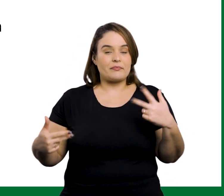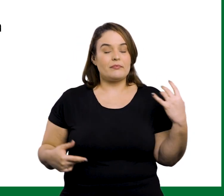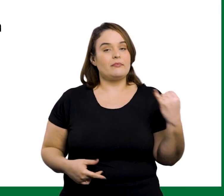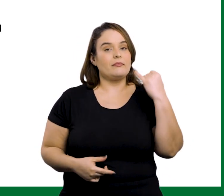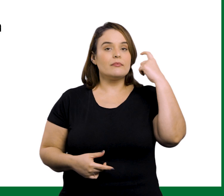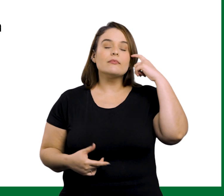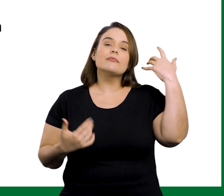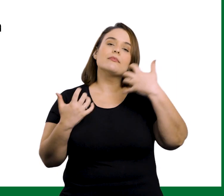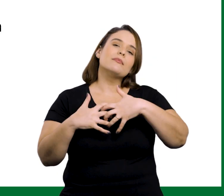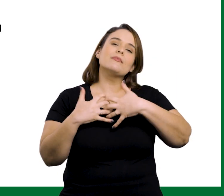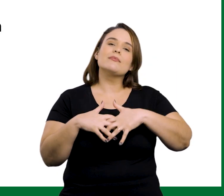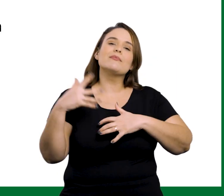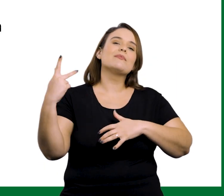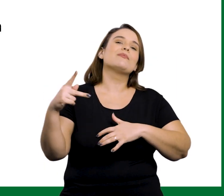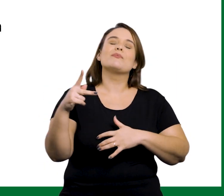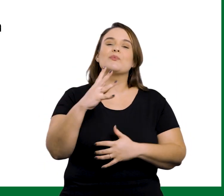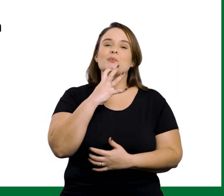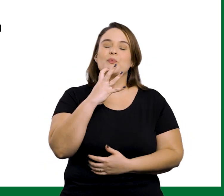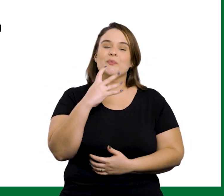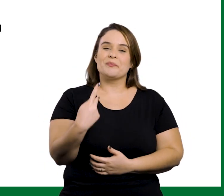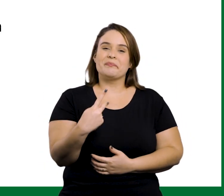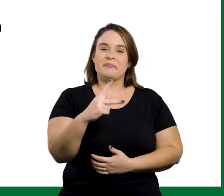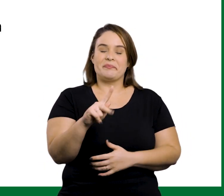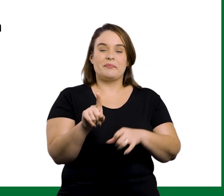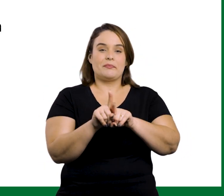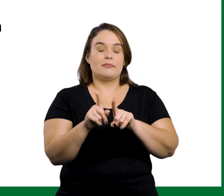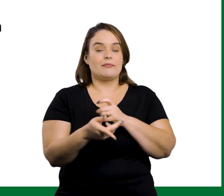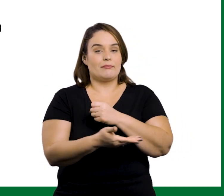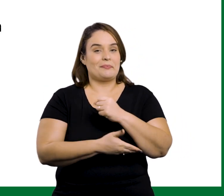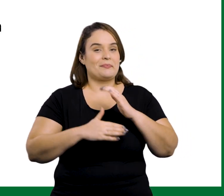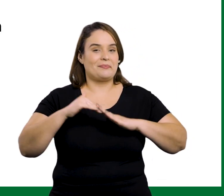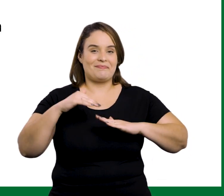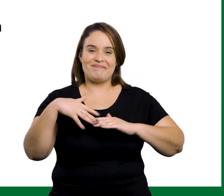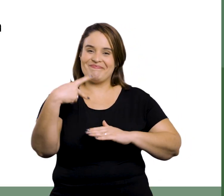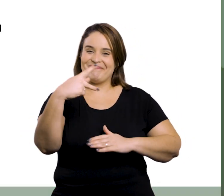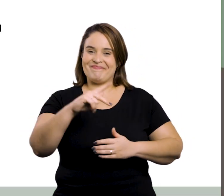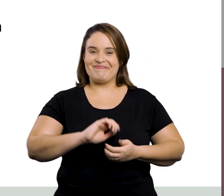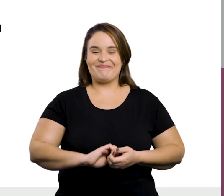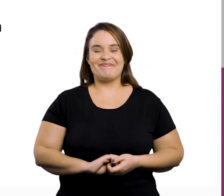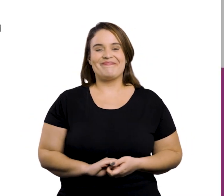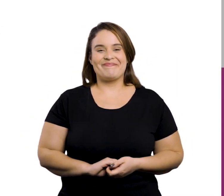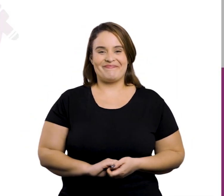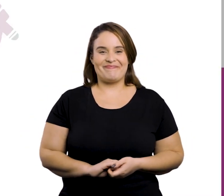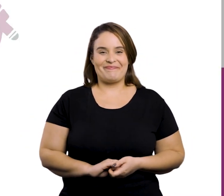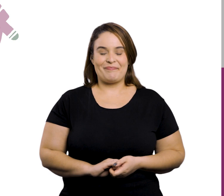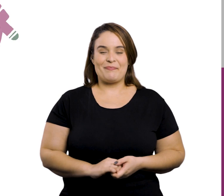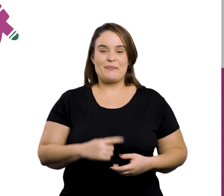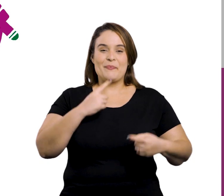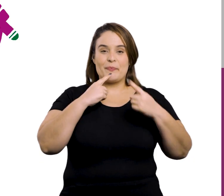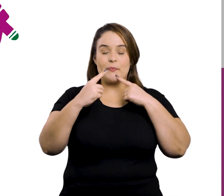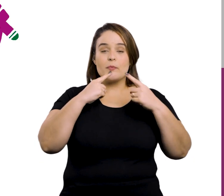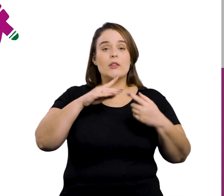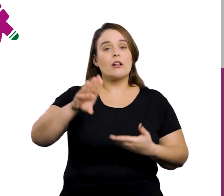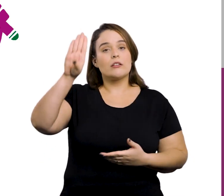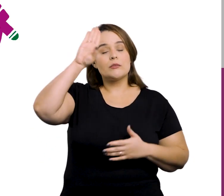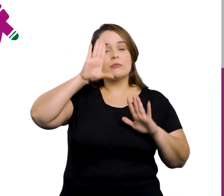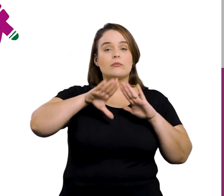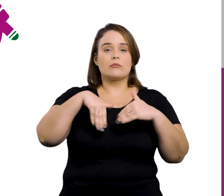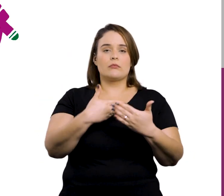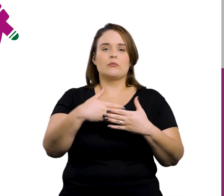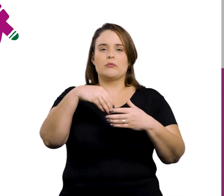elementos importantes de sua reflexão para seu conhecimento e para dar base para suas atividades. O discurso